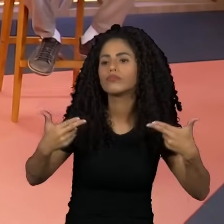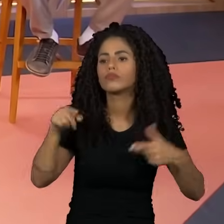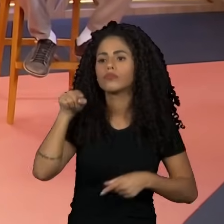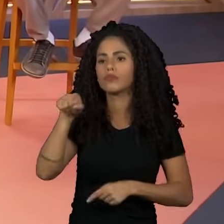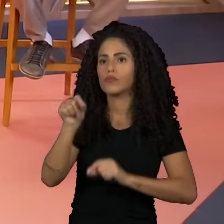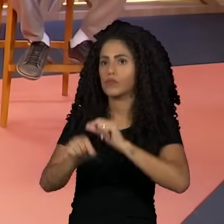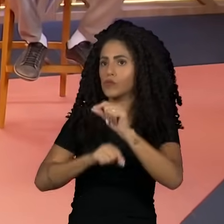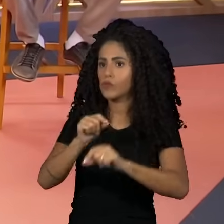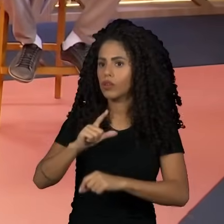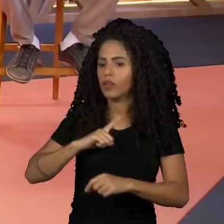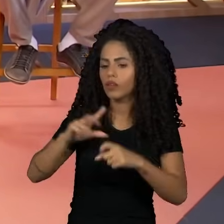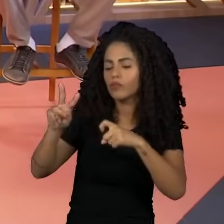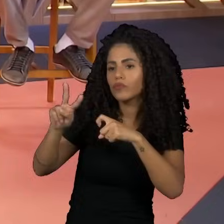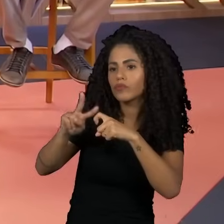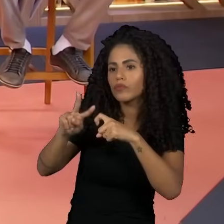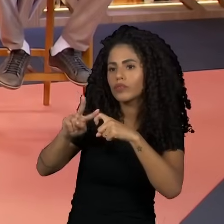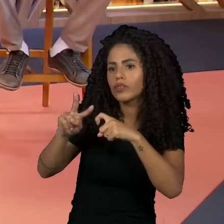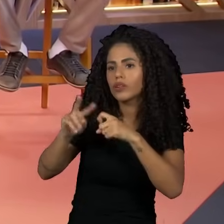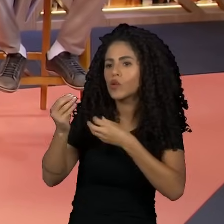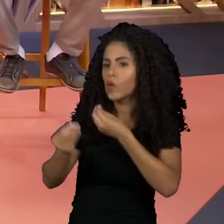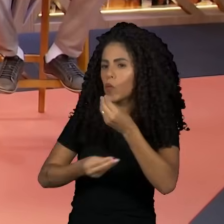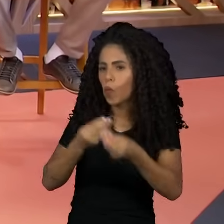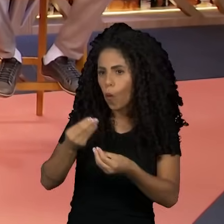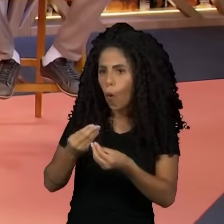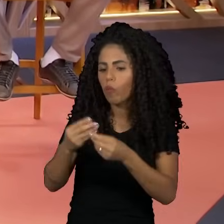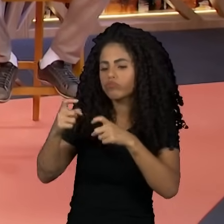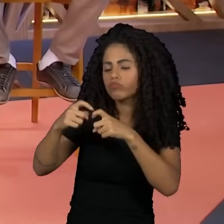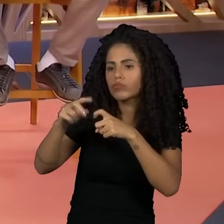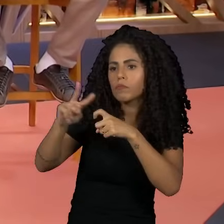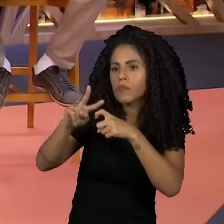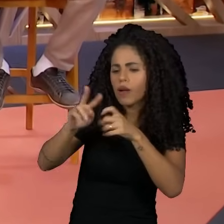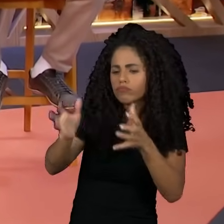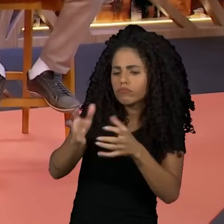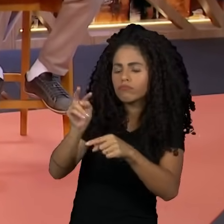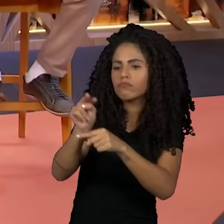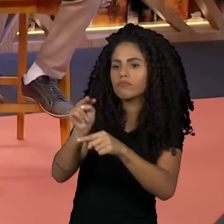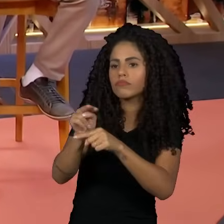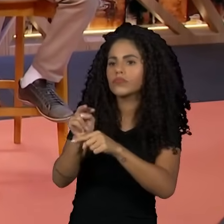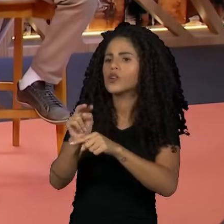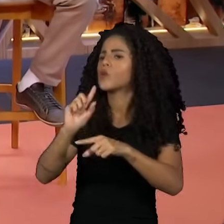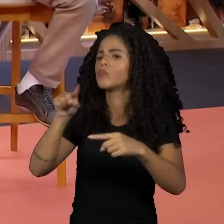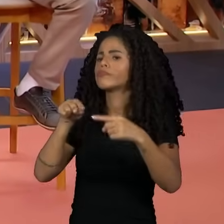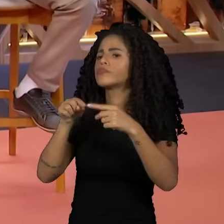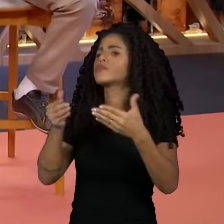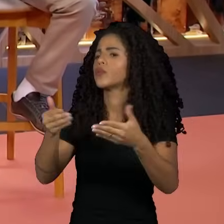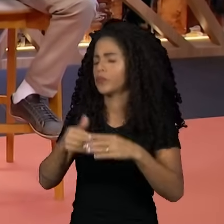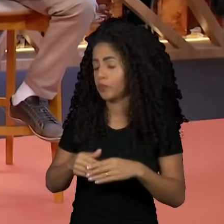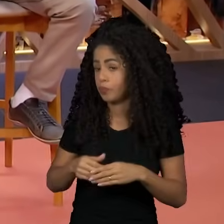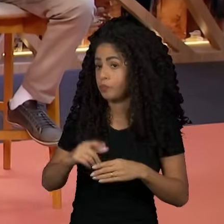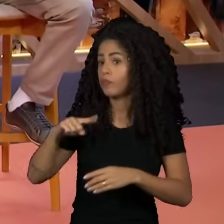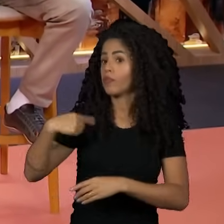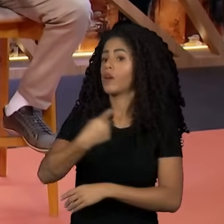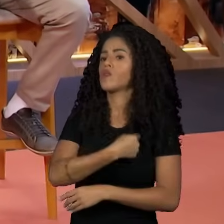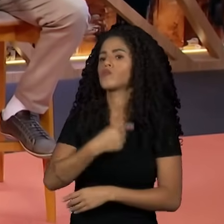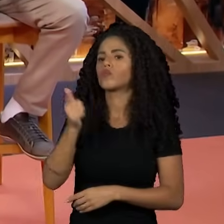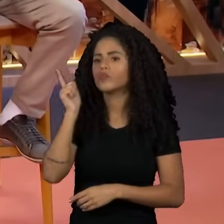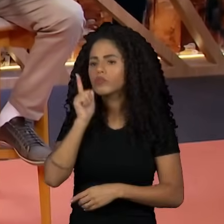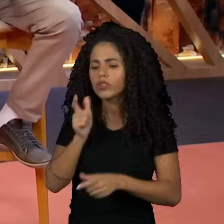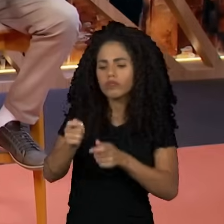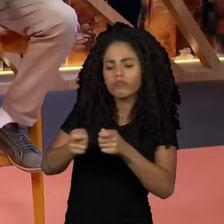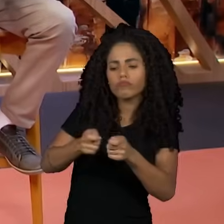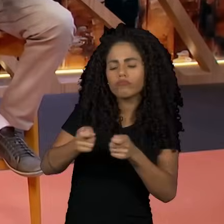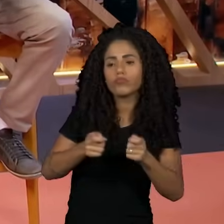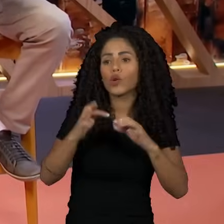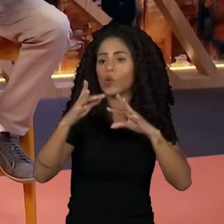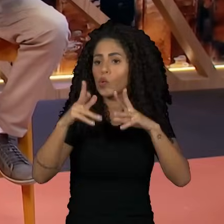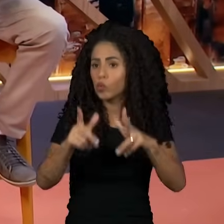médico veterinário seria mais na área que a gente chama de medicina veterinária da conservação. Qual seria esse objetivo, né? A gente conseguir estabilizar as